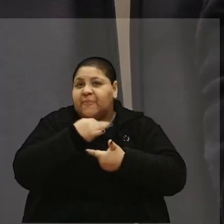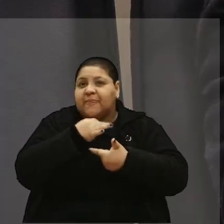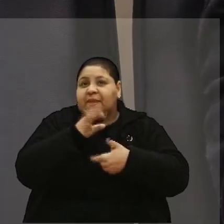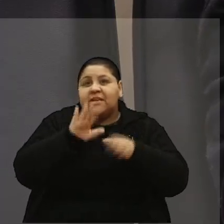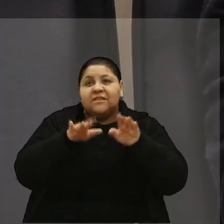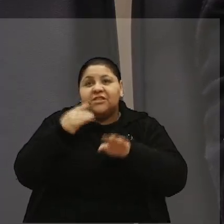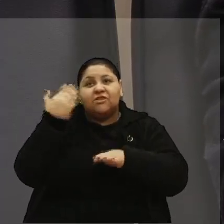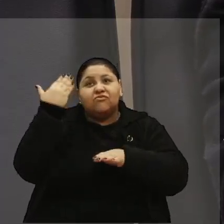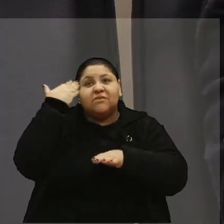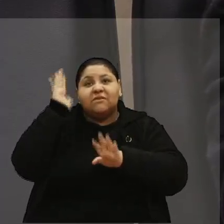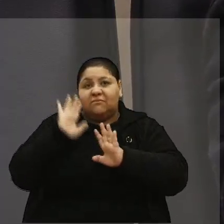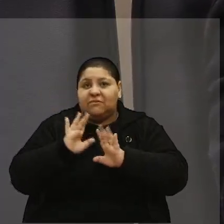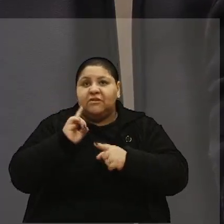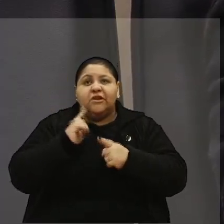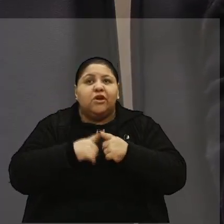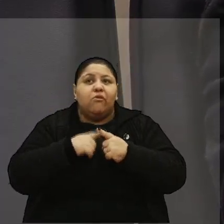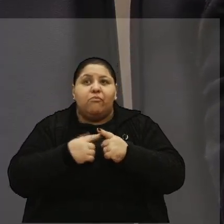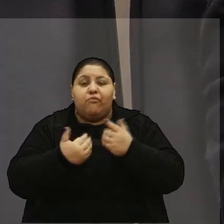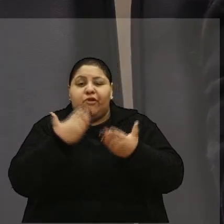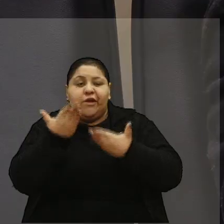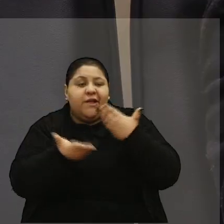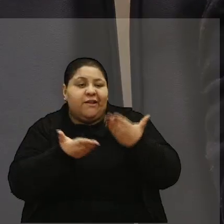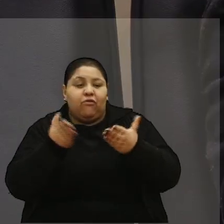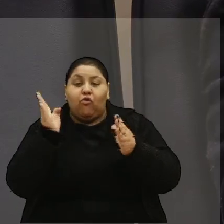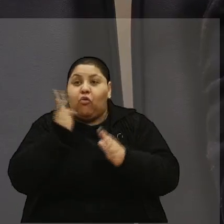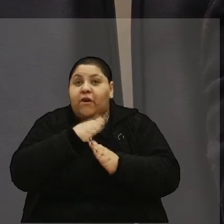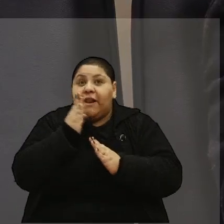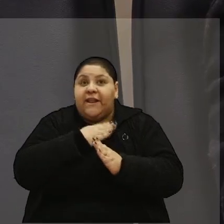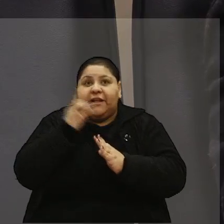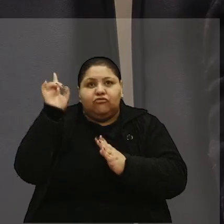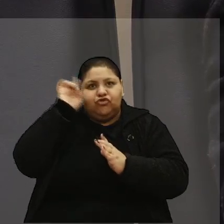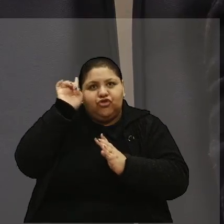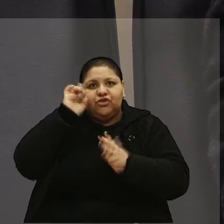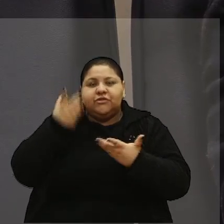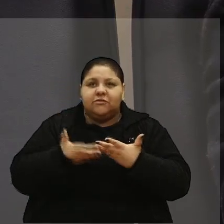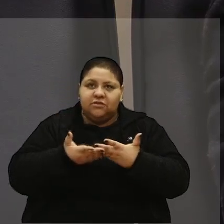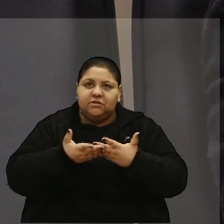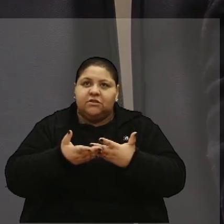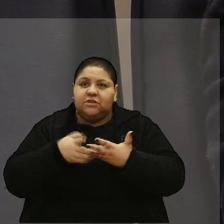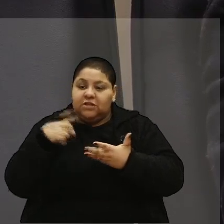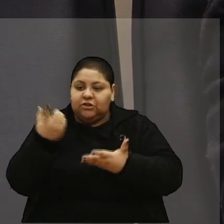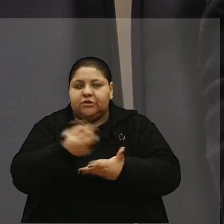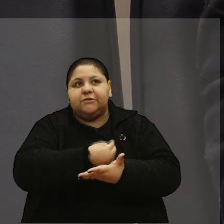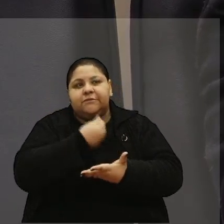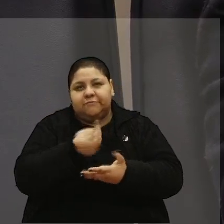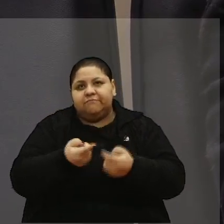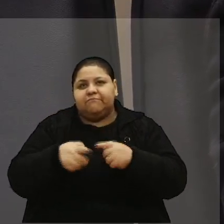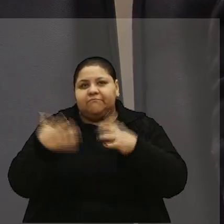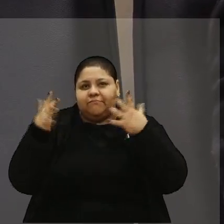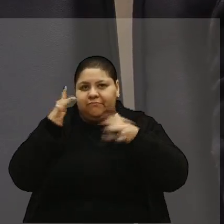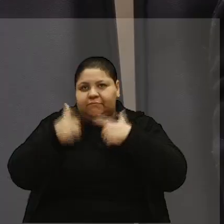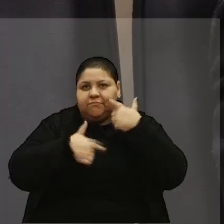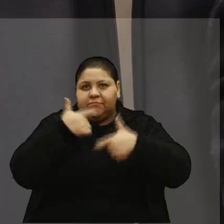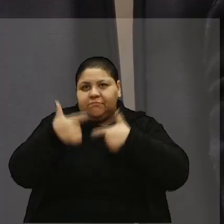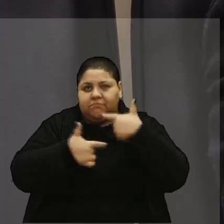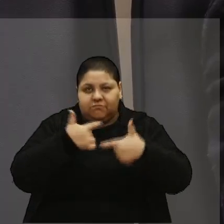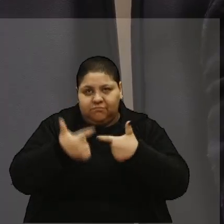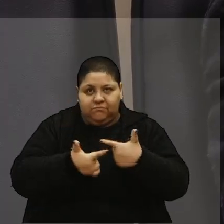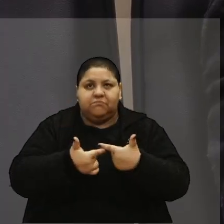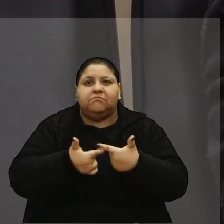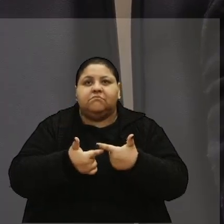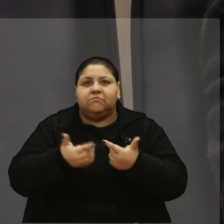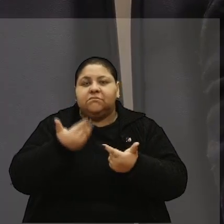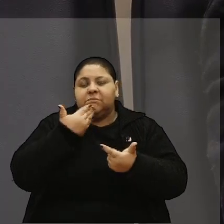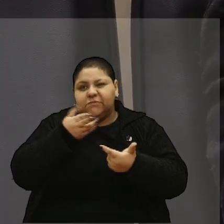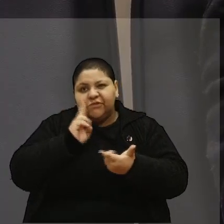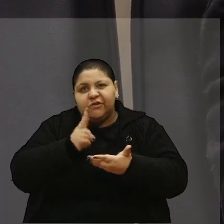sabe, né? Pela questão da dinâmica, da correria que é no dia a dia das nossas vidas, né? Mas parabéns pelo trabalho, continue assim, que